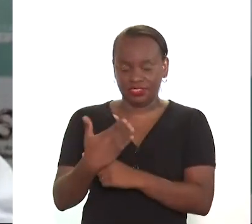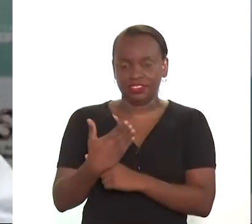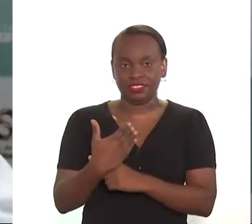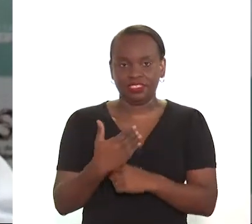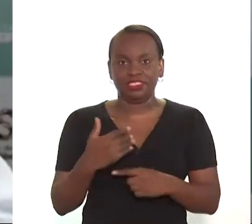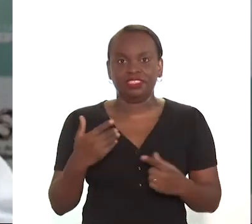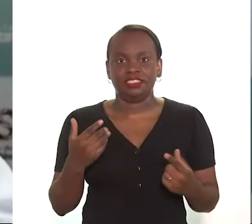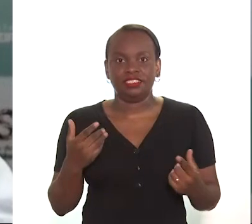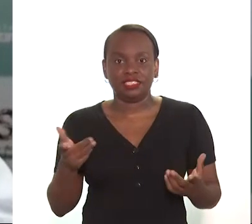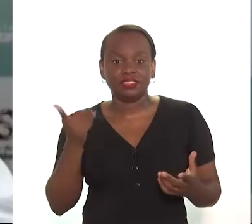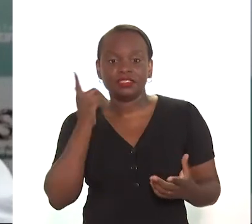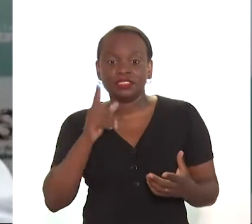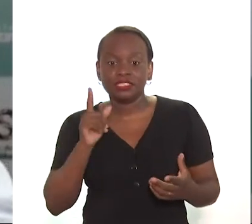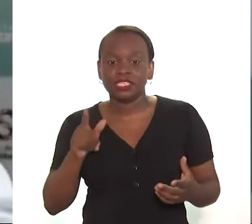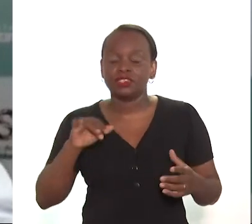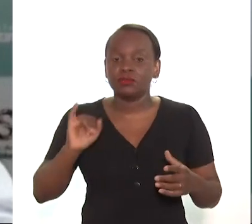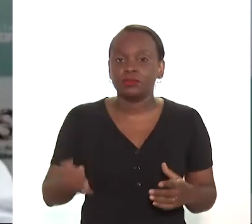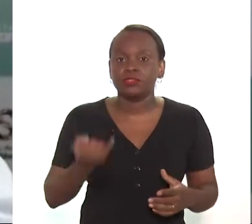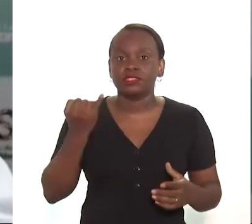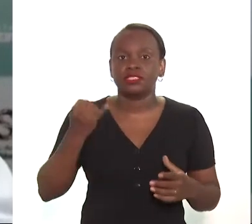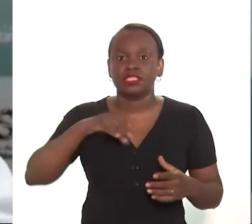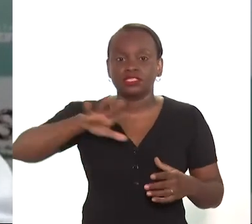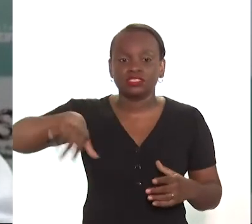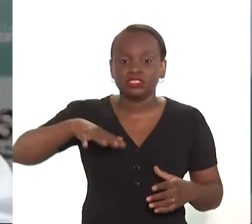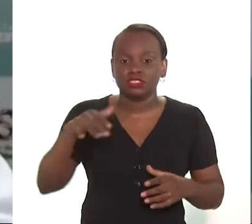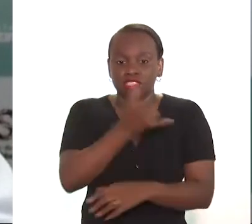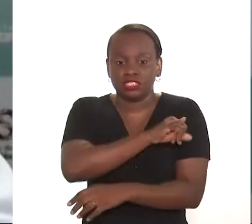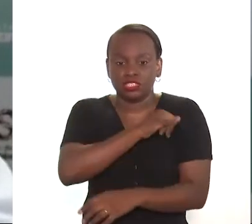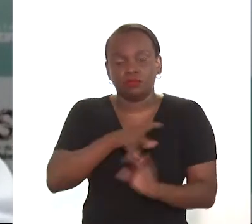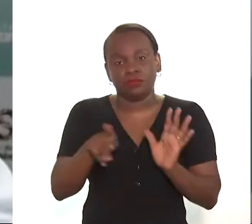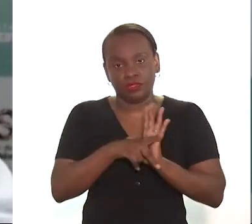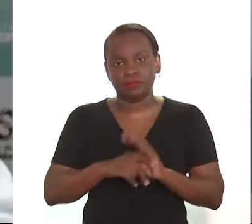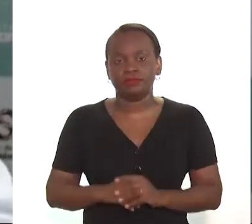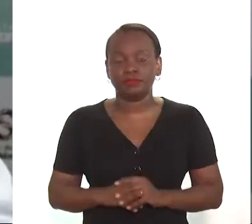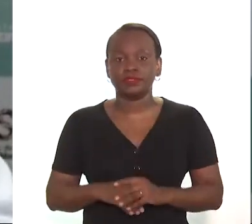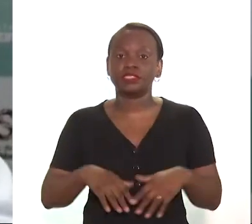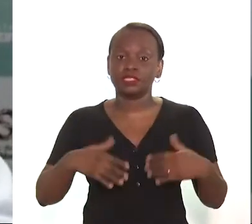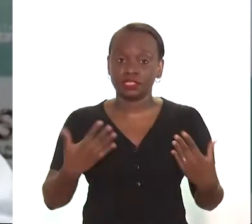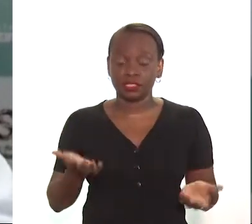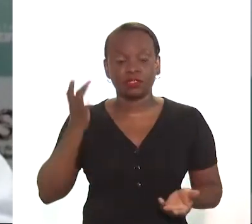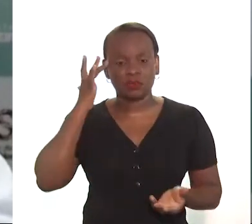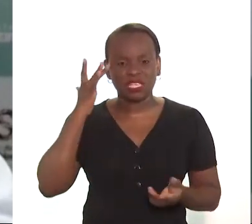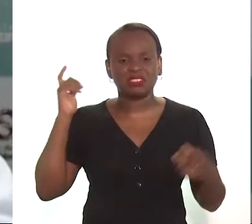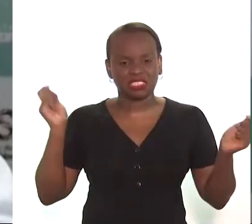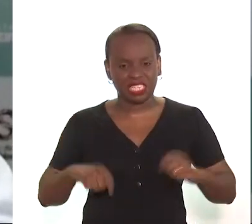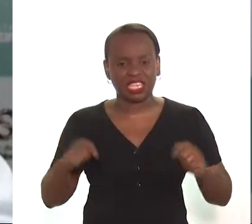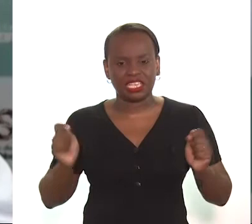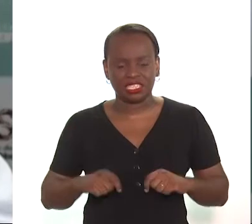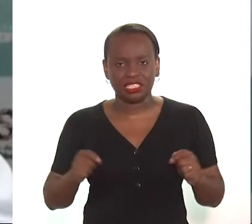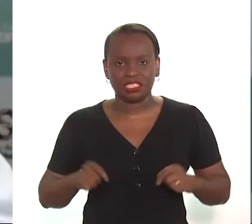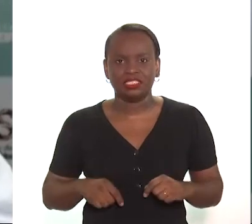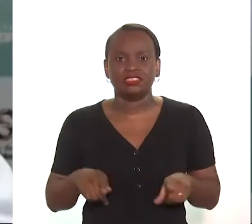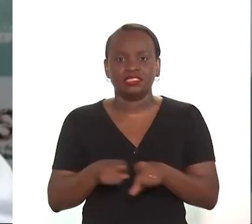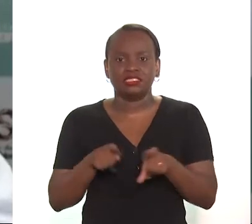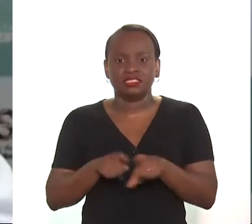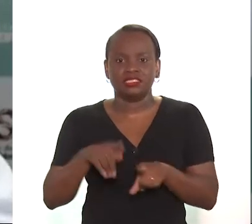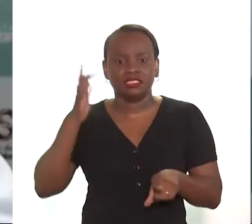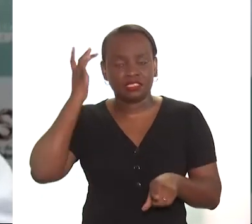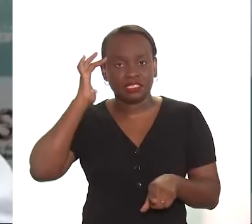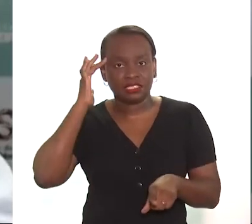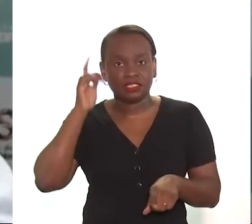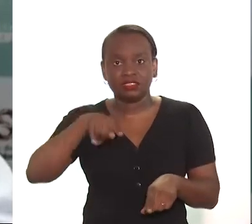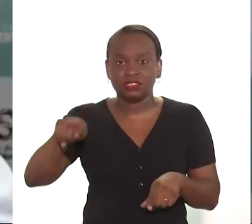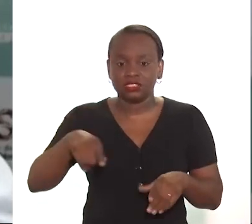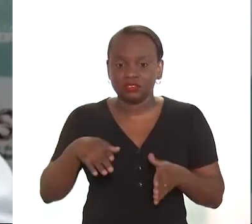também abrirem um pouco a oportunidade para o Rio de Janeiro fazer parte. Então, acho que é possível, acho